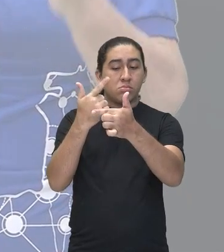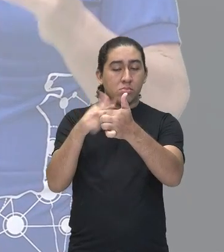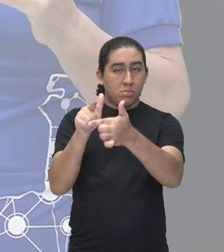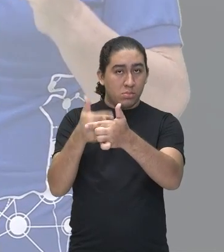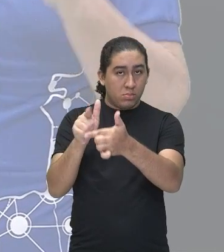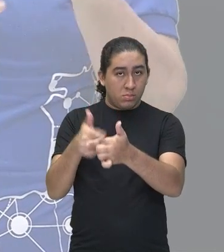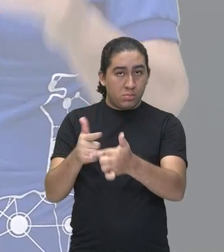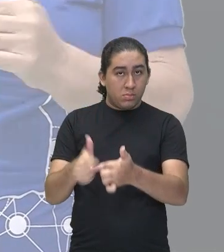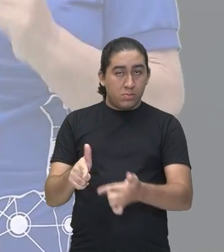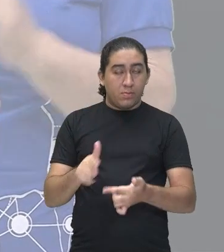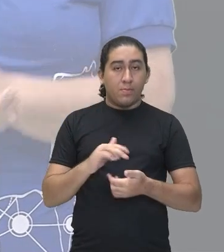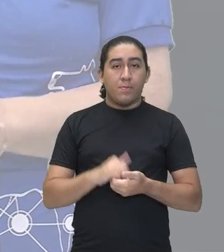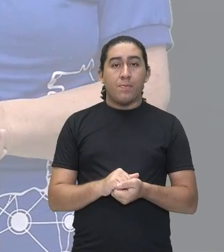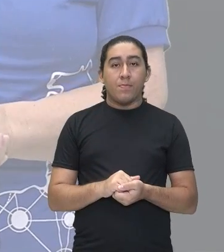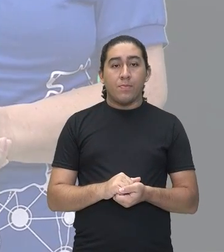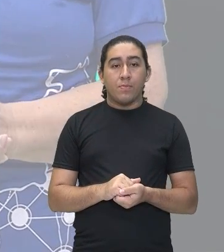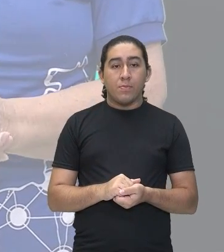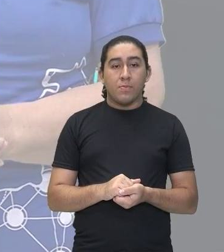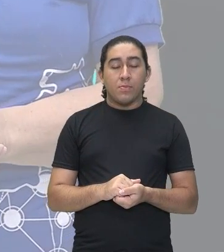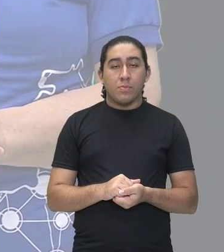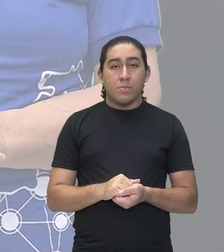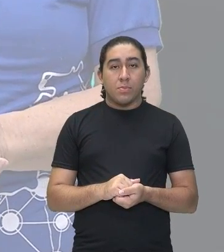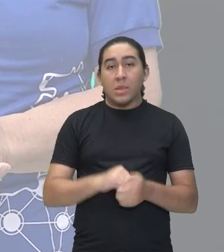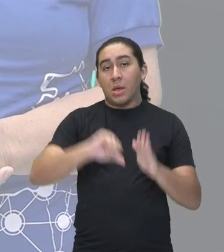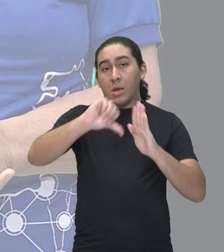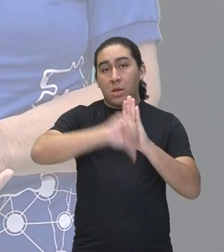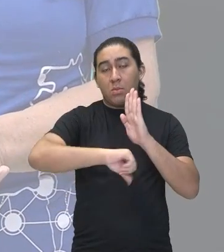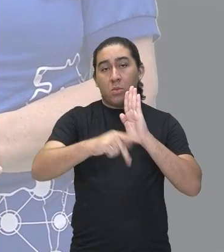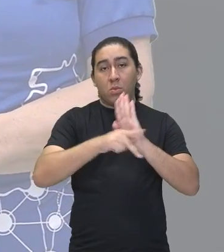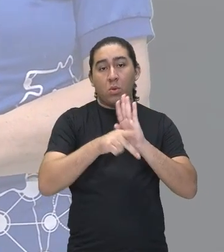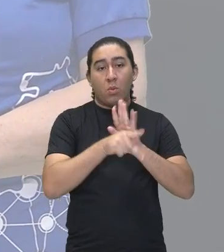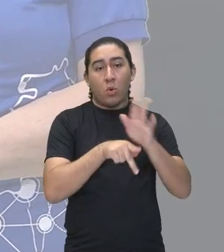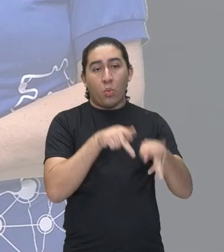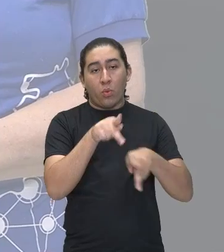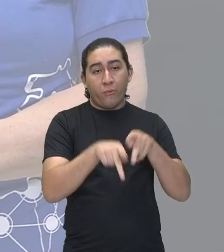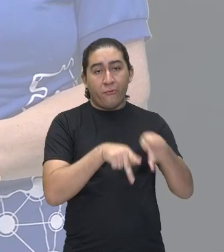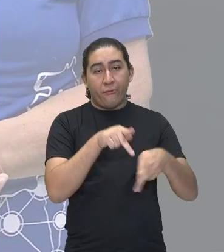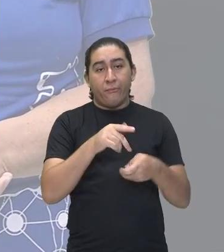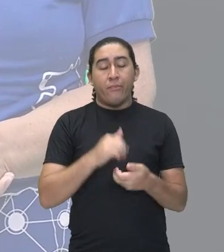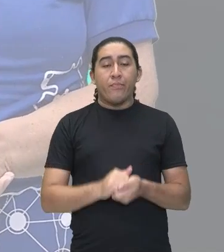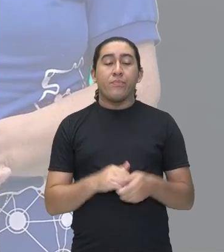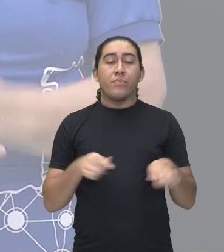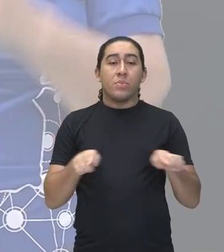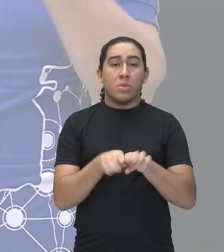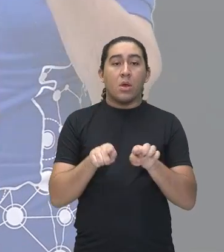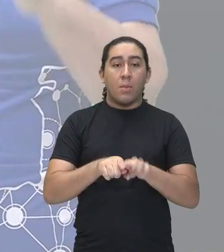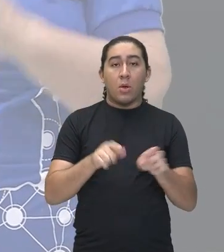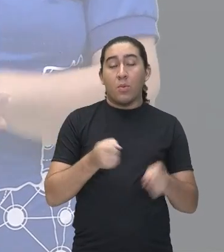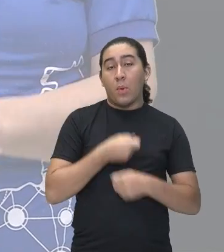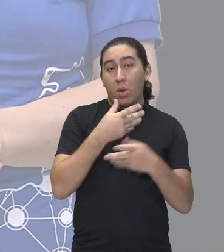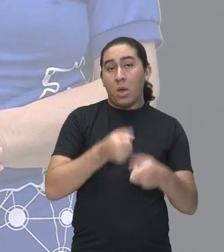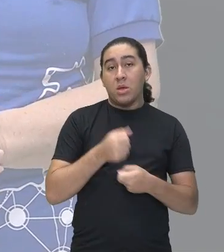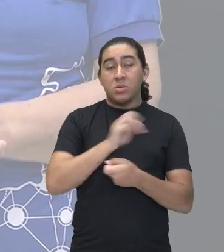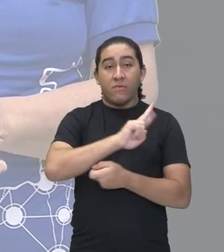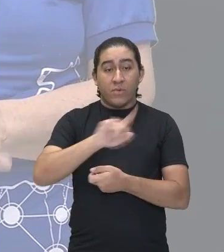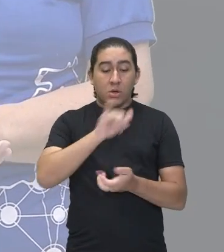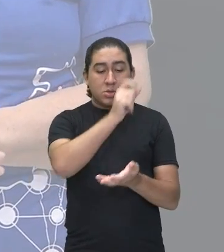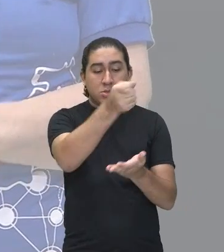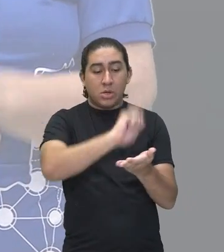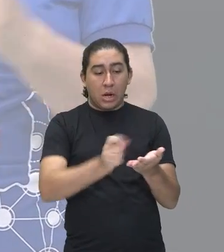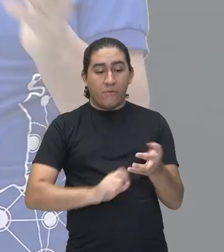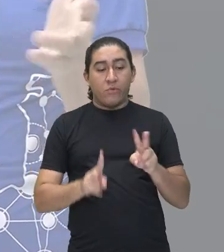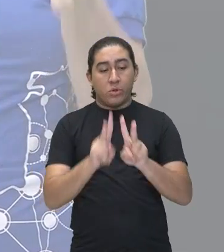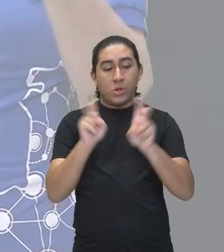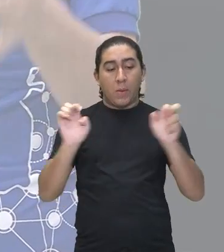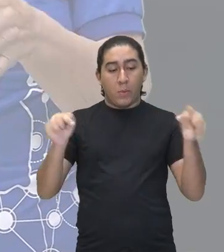e tendo atitudes erradas com o povo, né? E os poetas não ficam quietos e eles vão lá e escrevem a